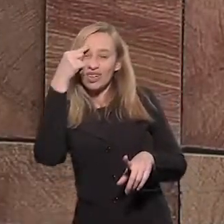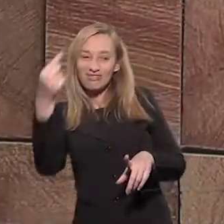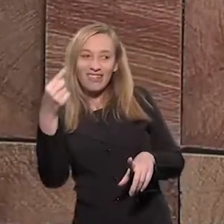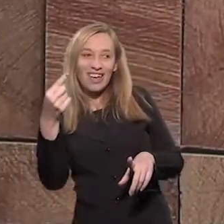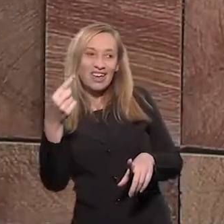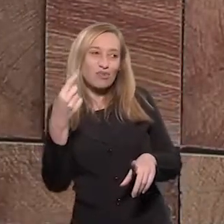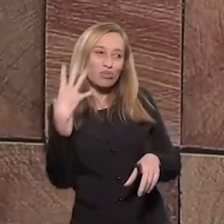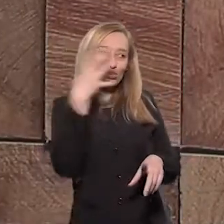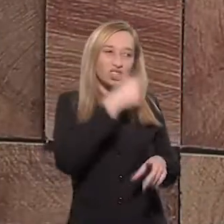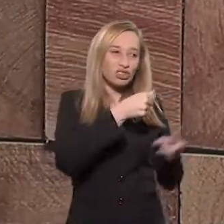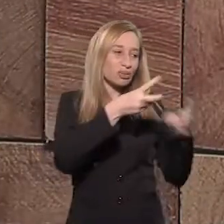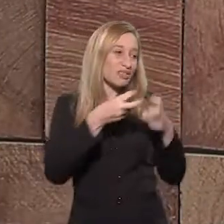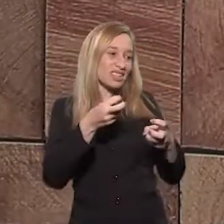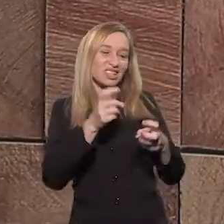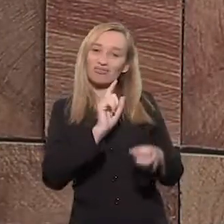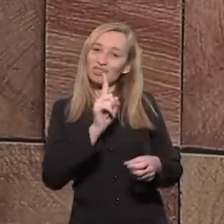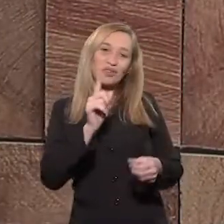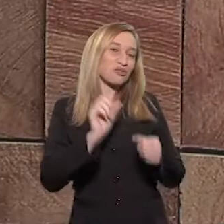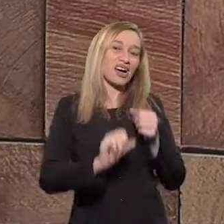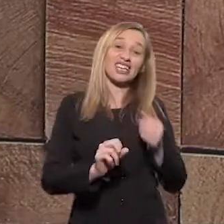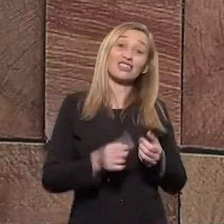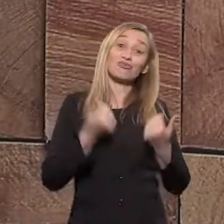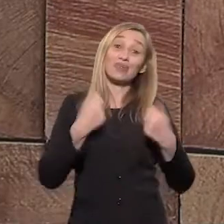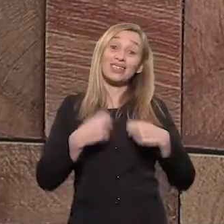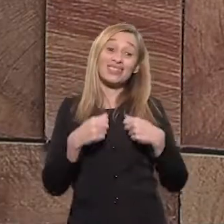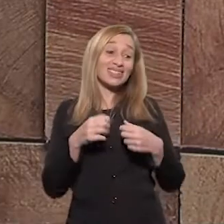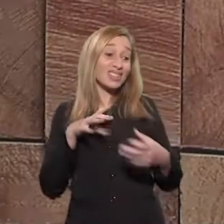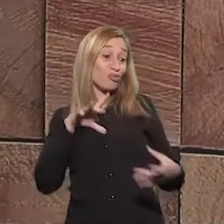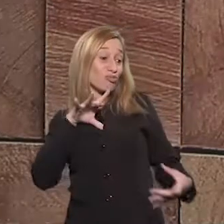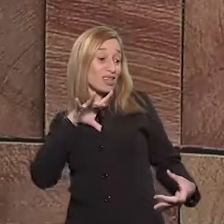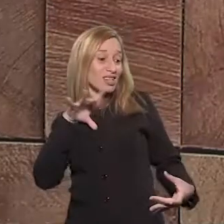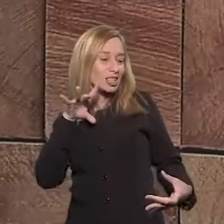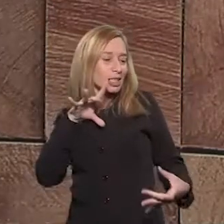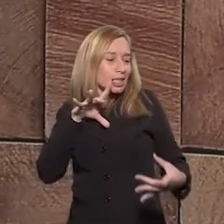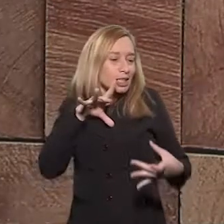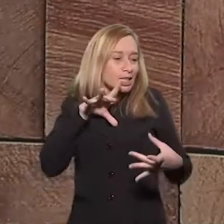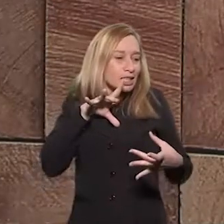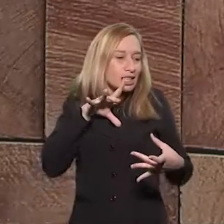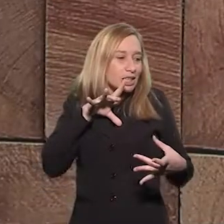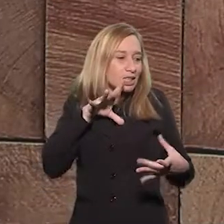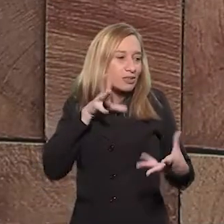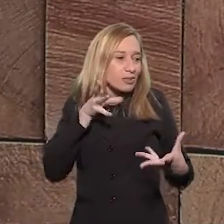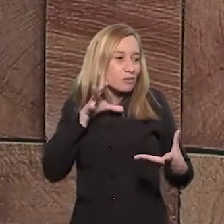uma ideia bonita ou só uma observação não faz. Você tem que ter